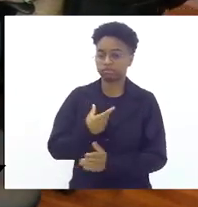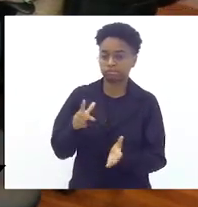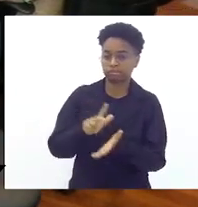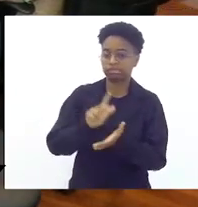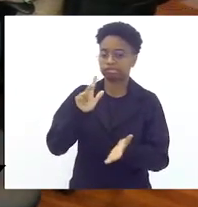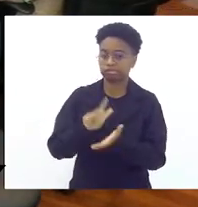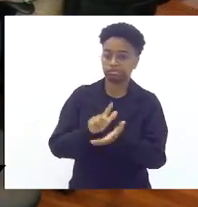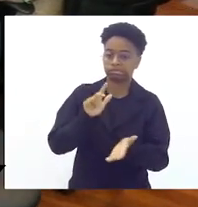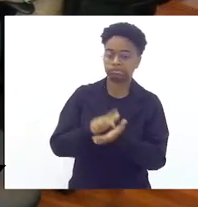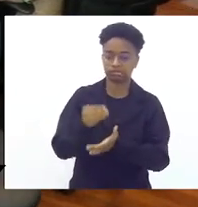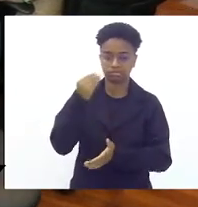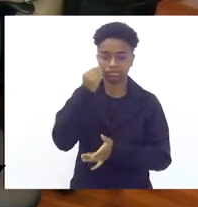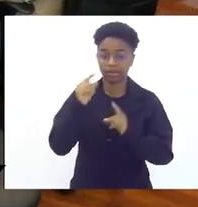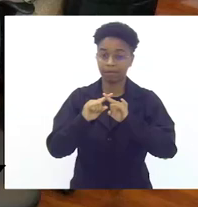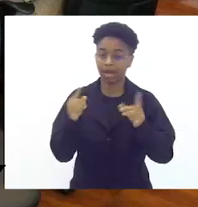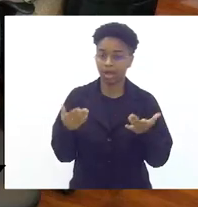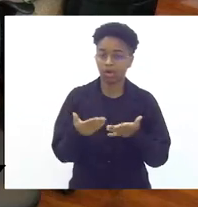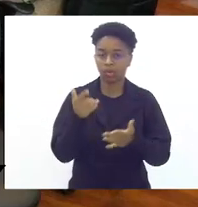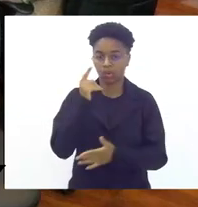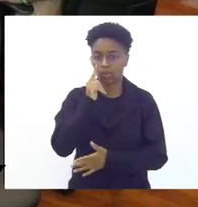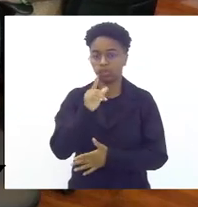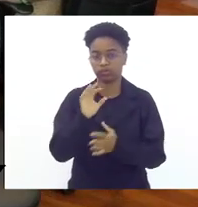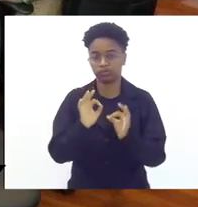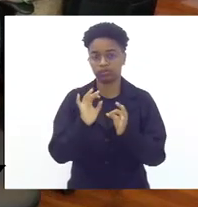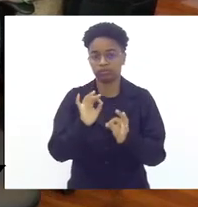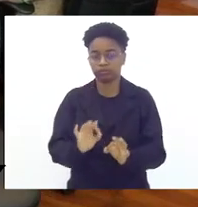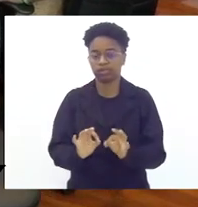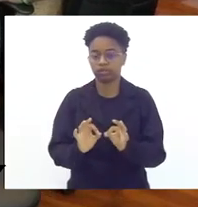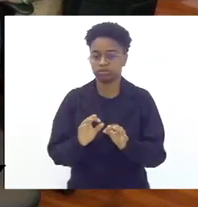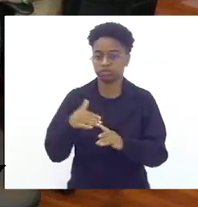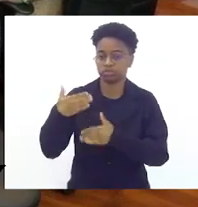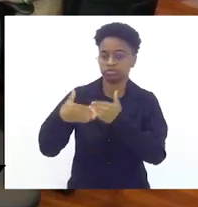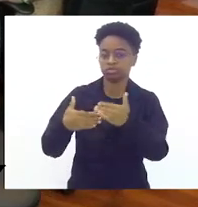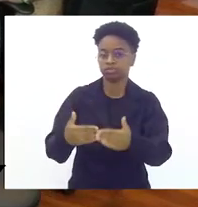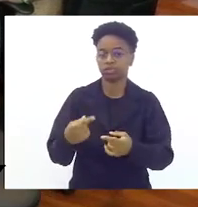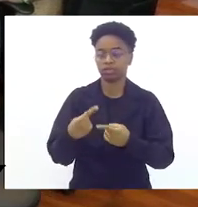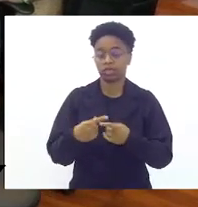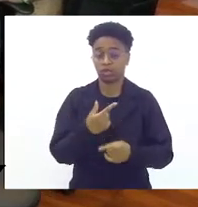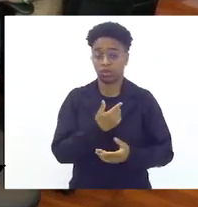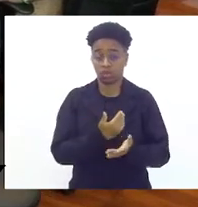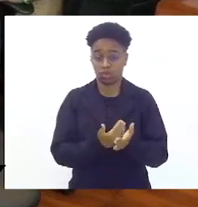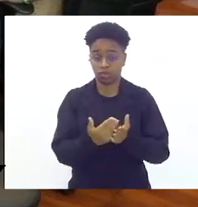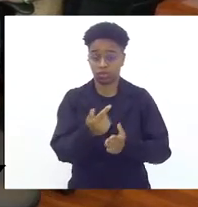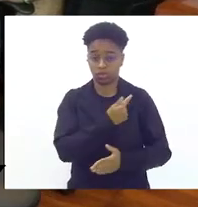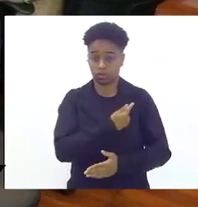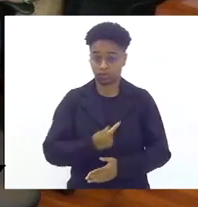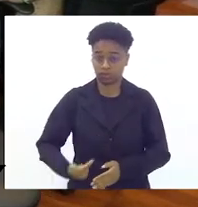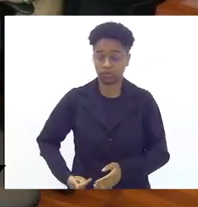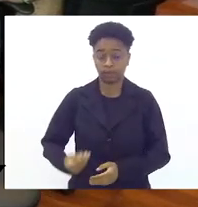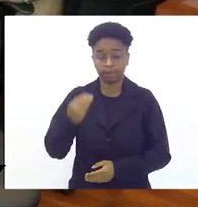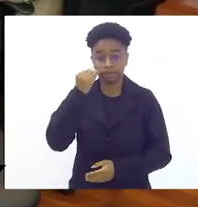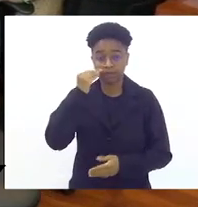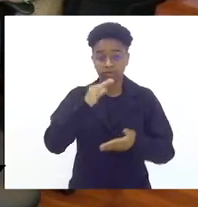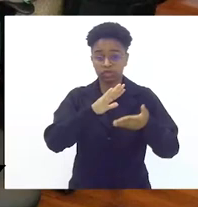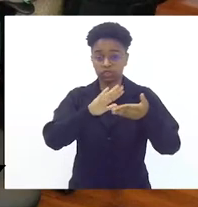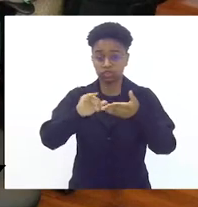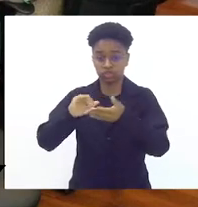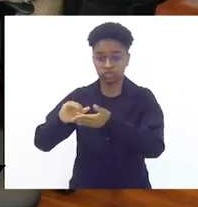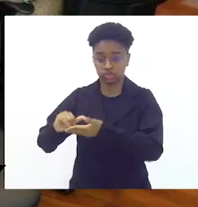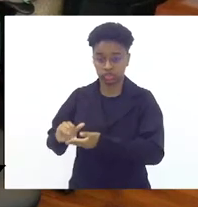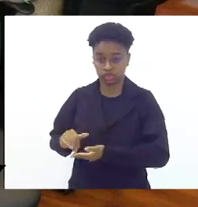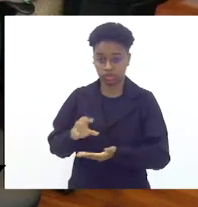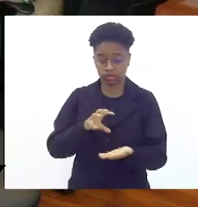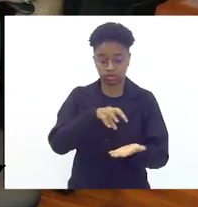tempo e finalmente estamos conseguindo avançar no início do governador queria excluir os batalhões